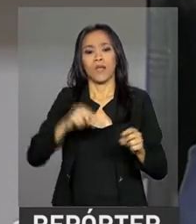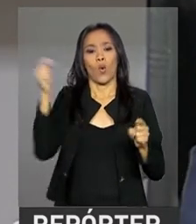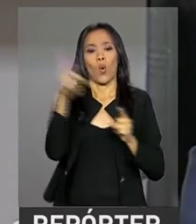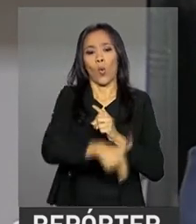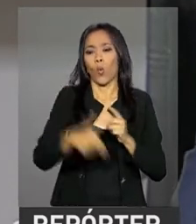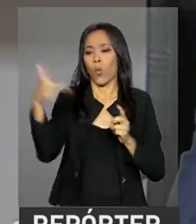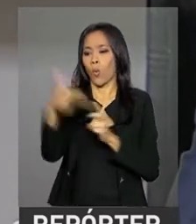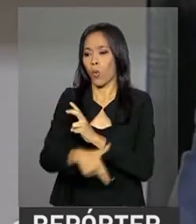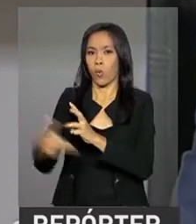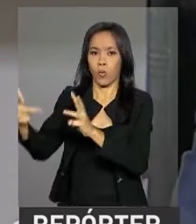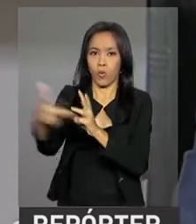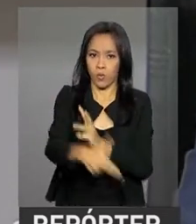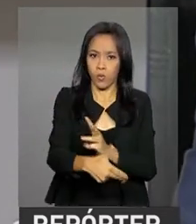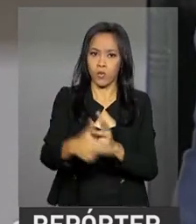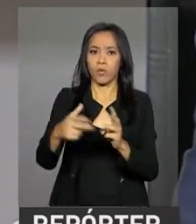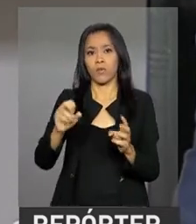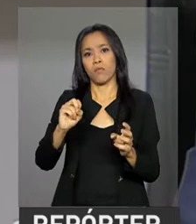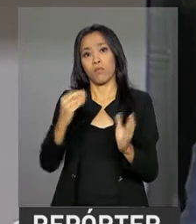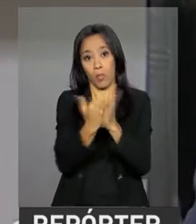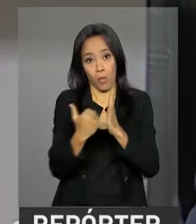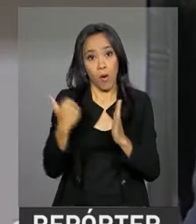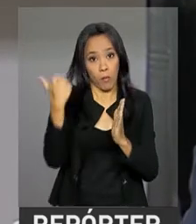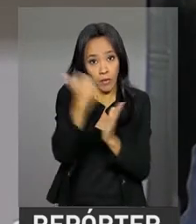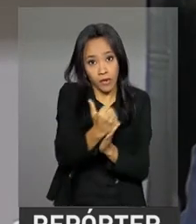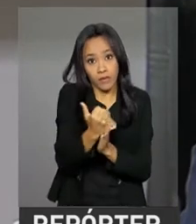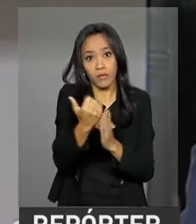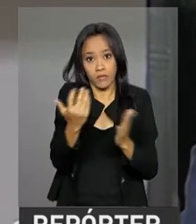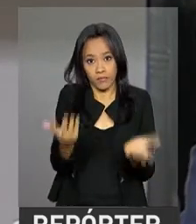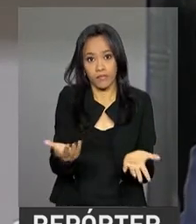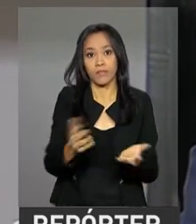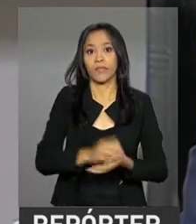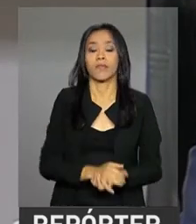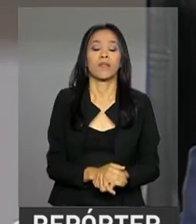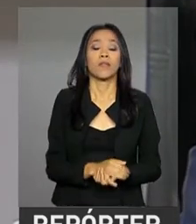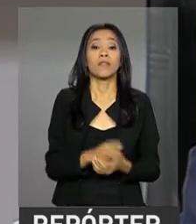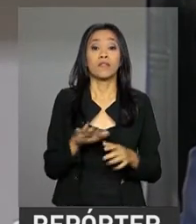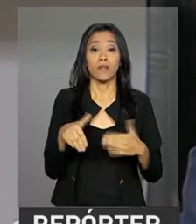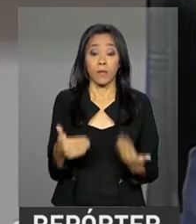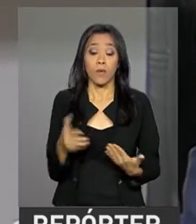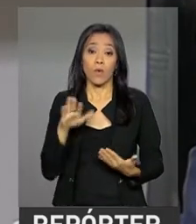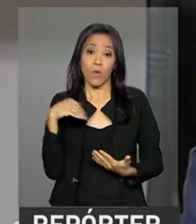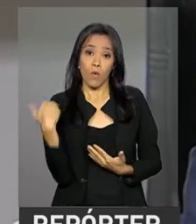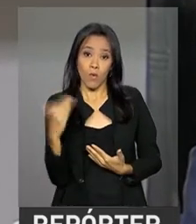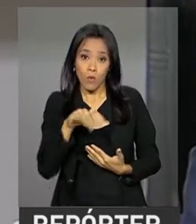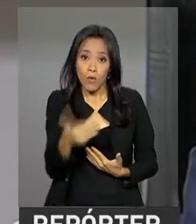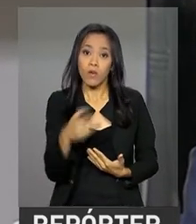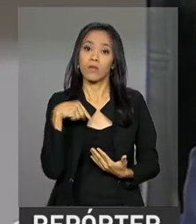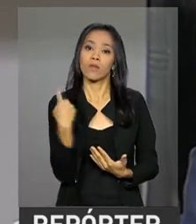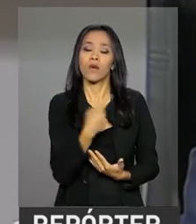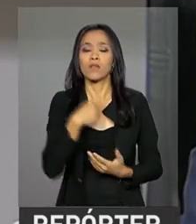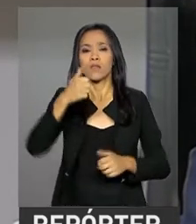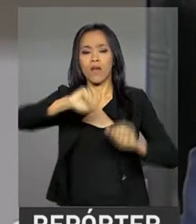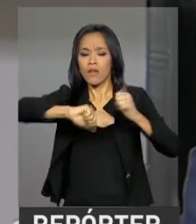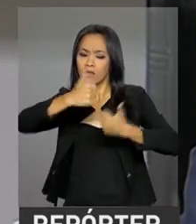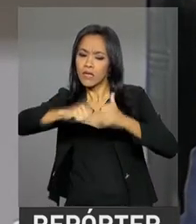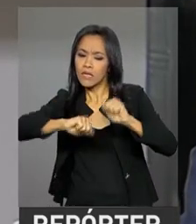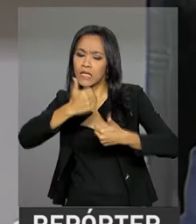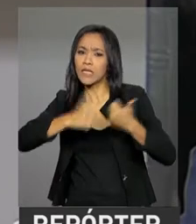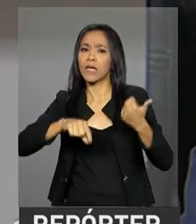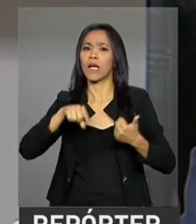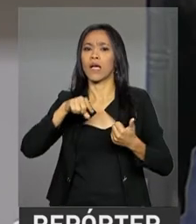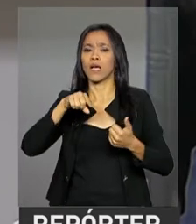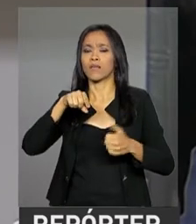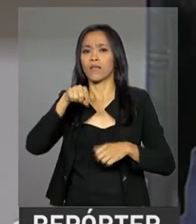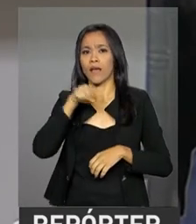despesa adicional ou aumento de receita. Pois bem. A partir do momento em que nós avaliarmos essas decisões precisamente